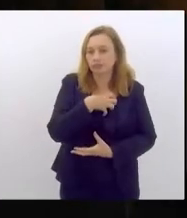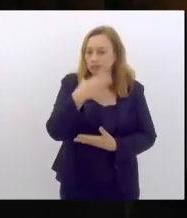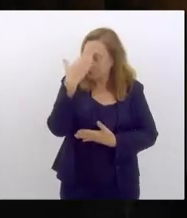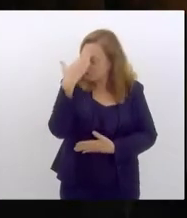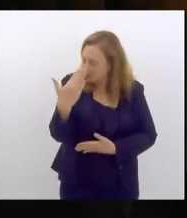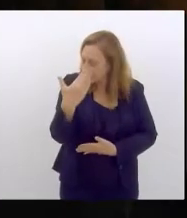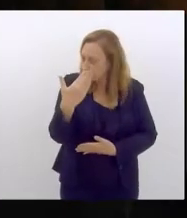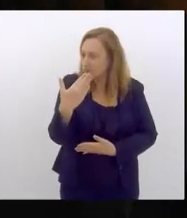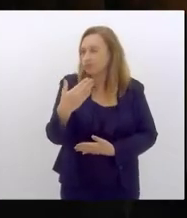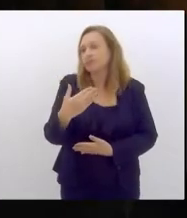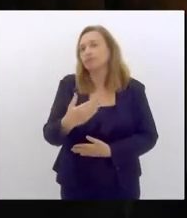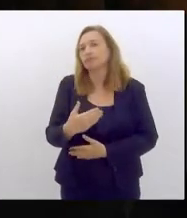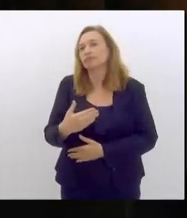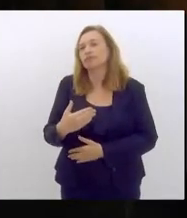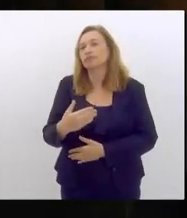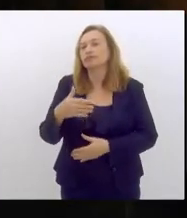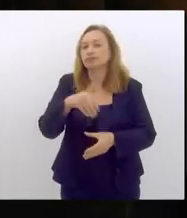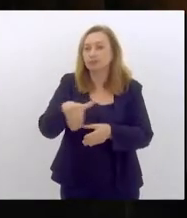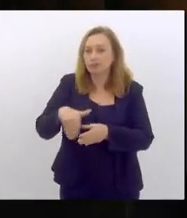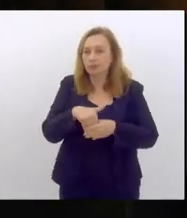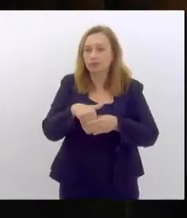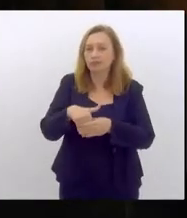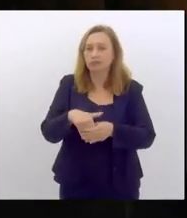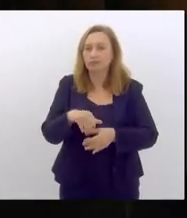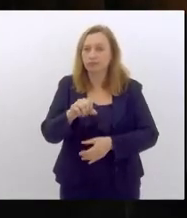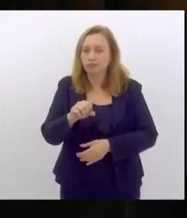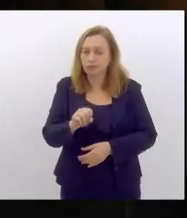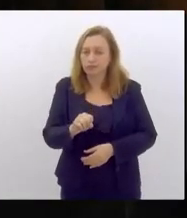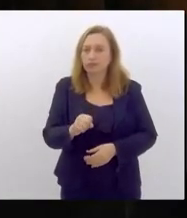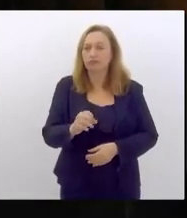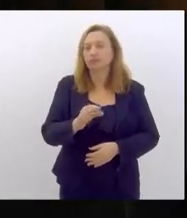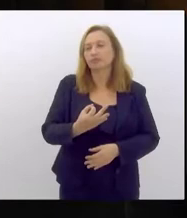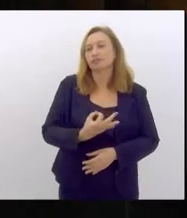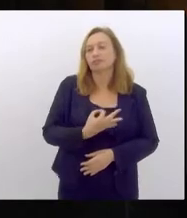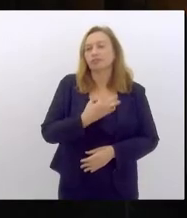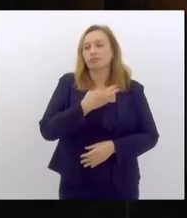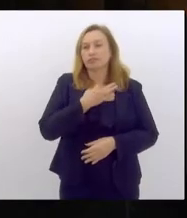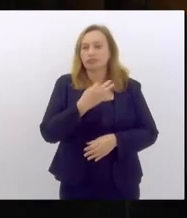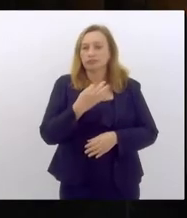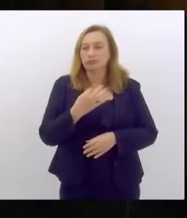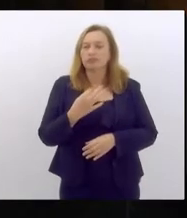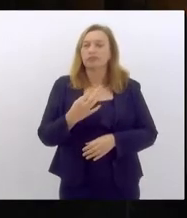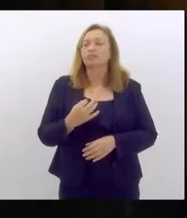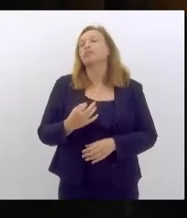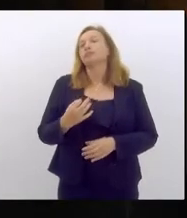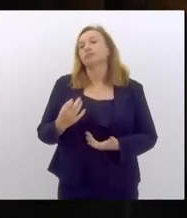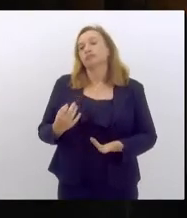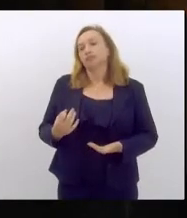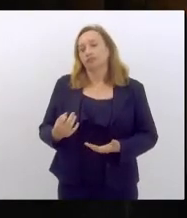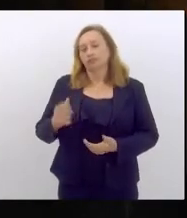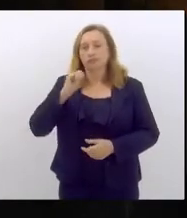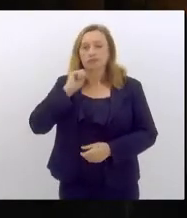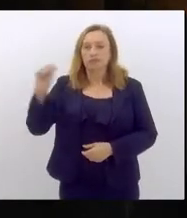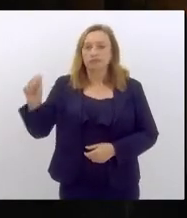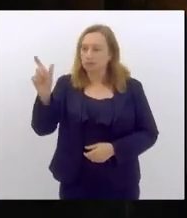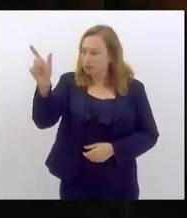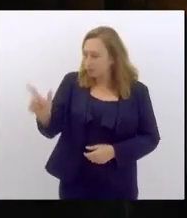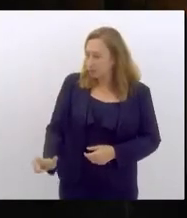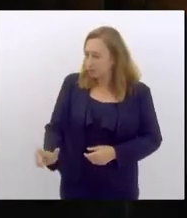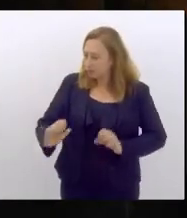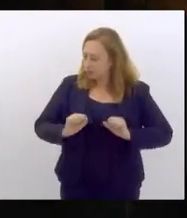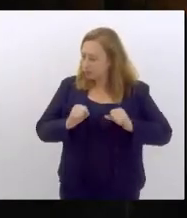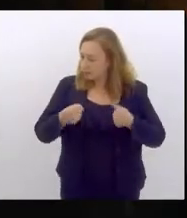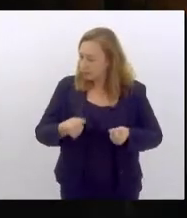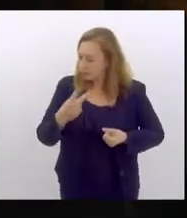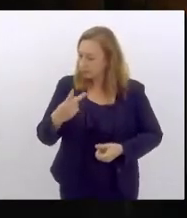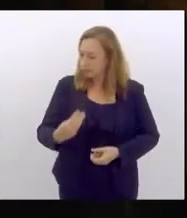agradecer demais ao voto favorável à medalha Tiradentes a essa pessoa que dedicou a sua vida não